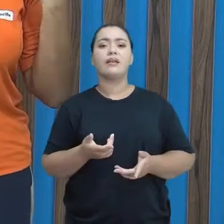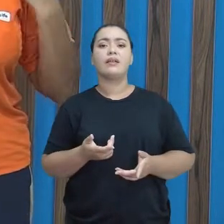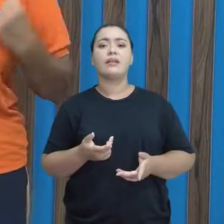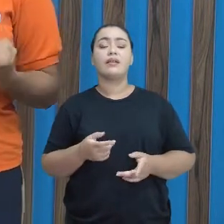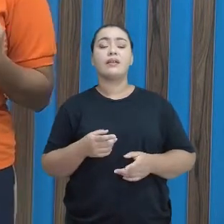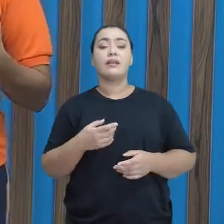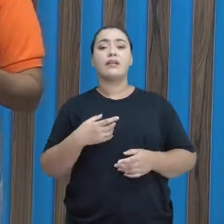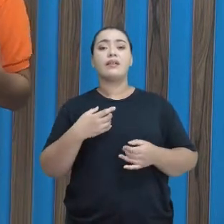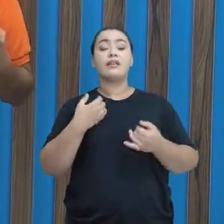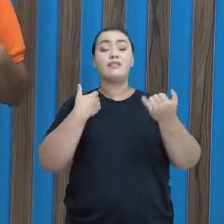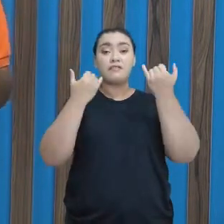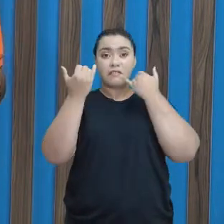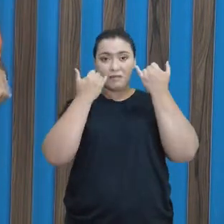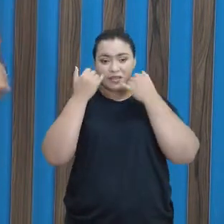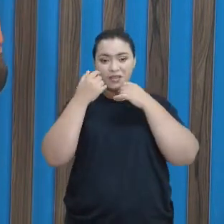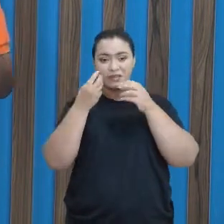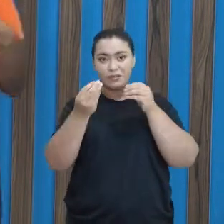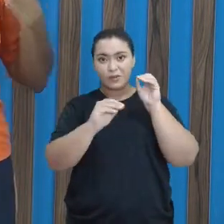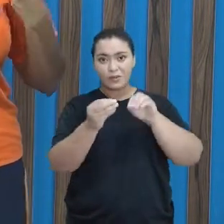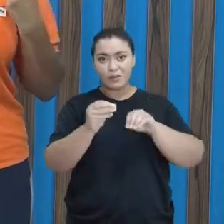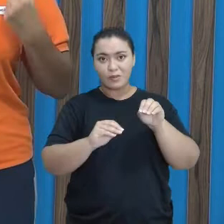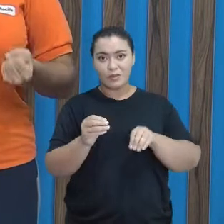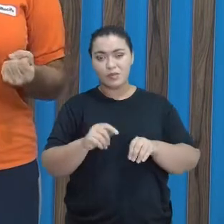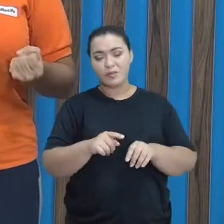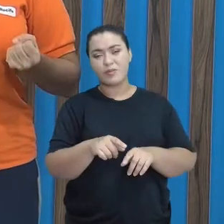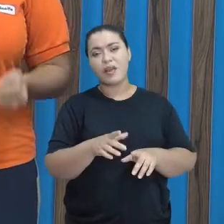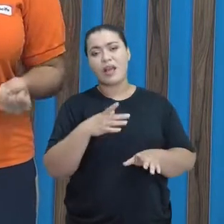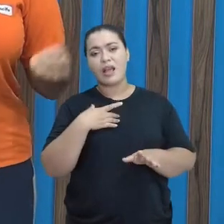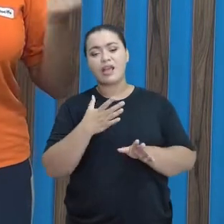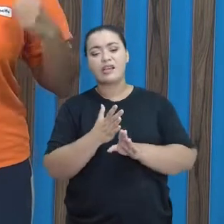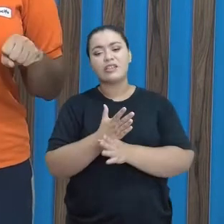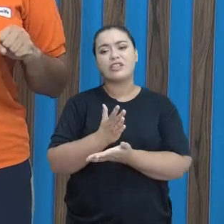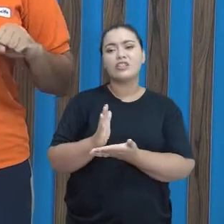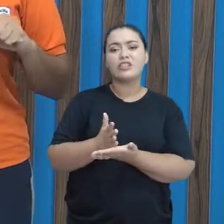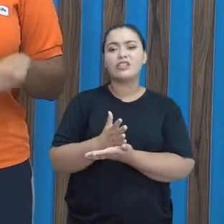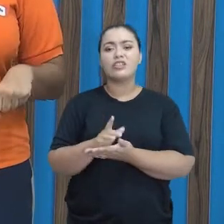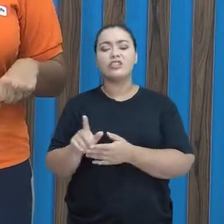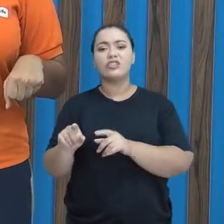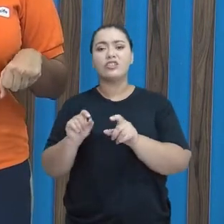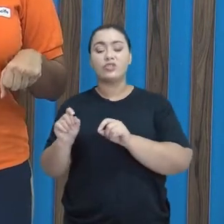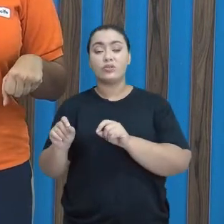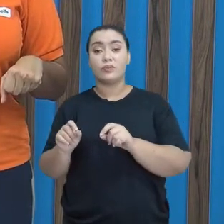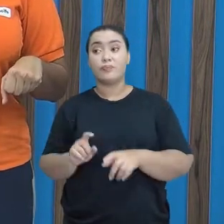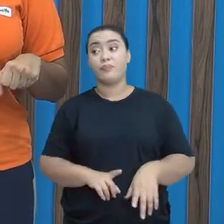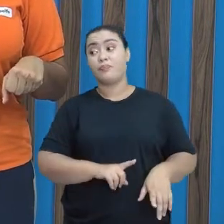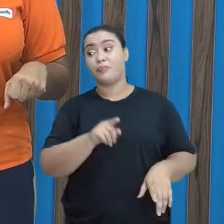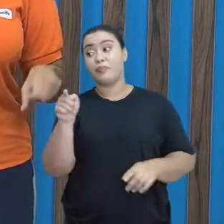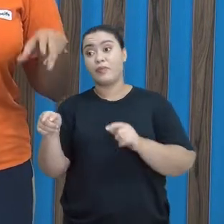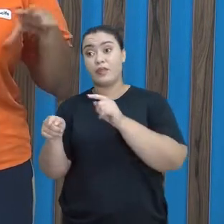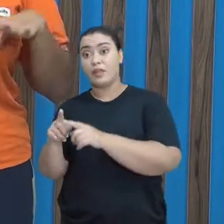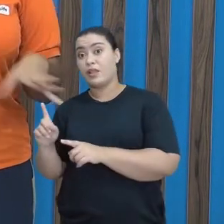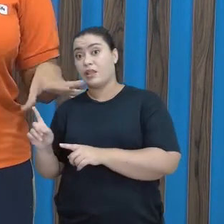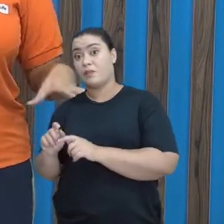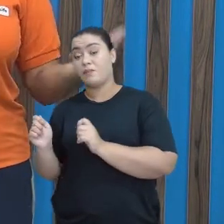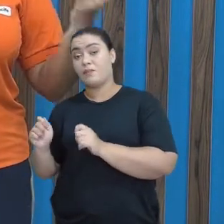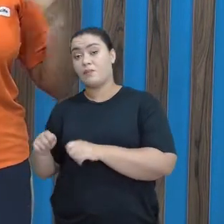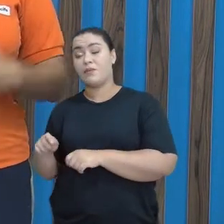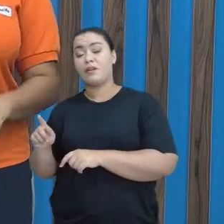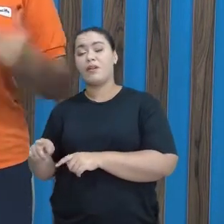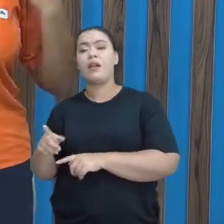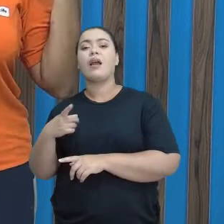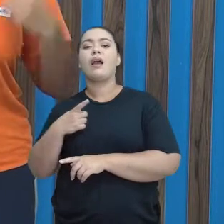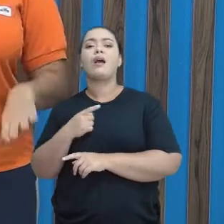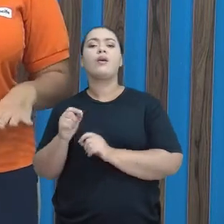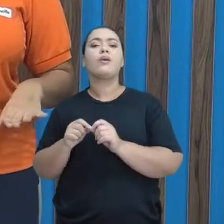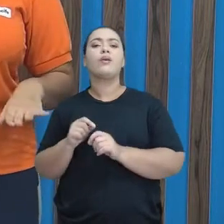filtragem das informações que vão ser jogadas para o público, né? E já na que não é autorizada, vai o que